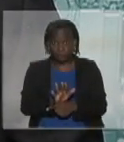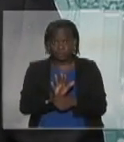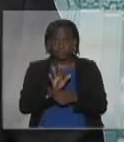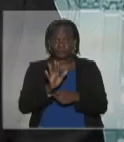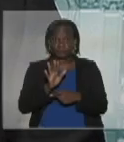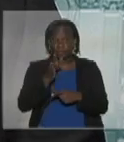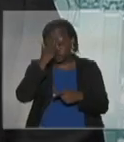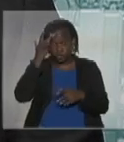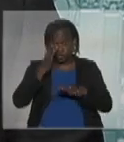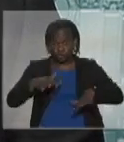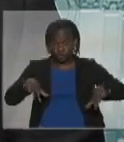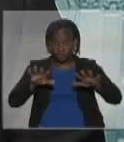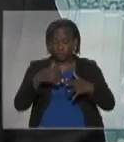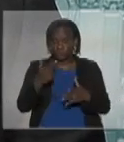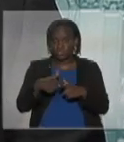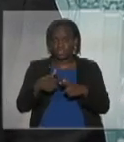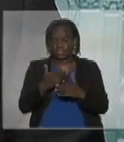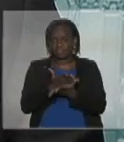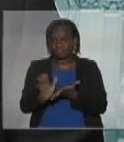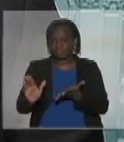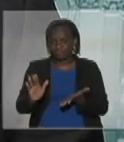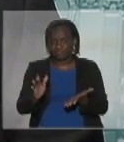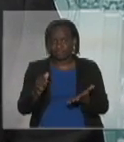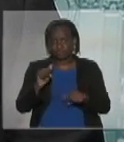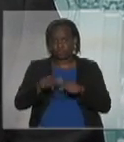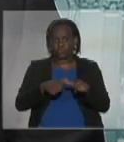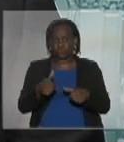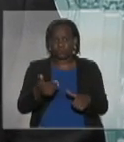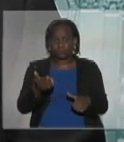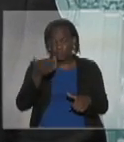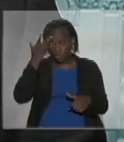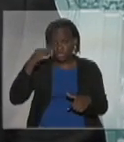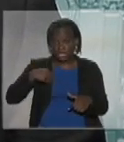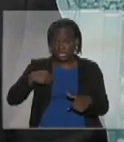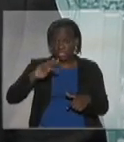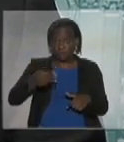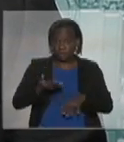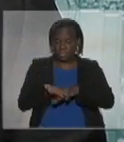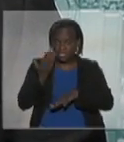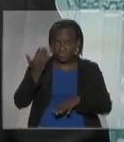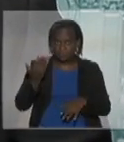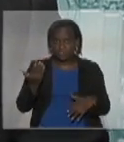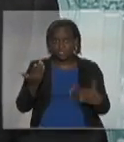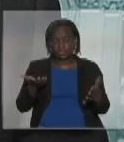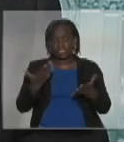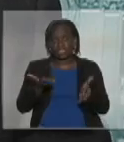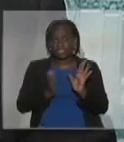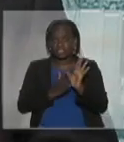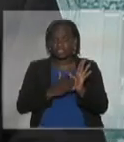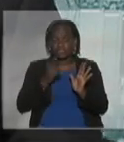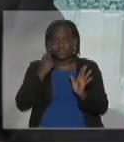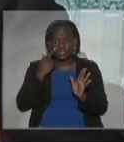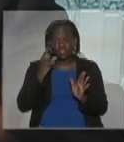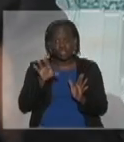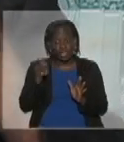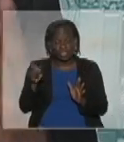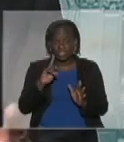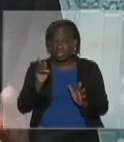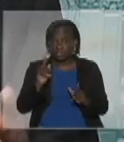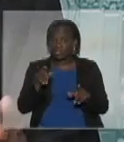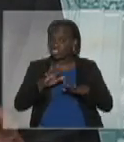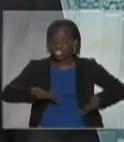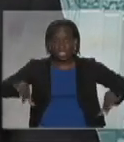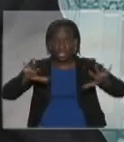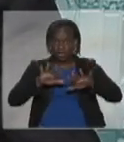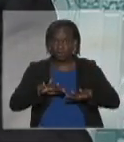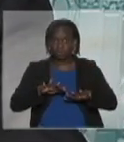beneficiar essas pessoas que foram indiscriminadas com a mudança do passado, que ganha mais de R$ 3.000, a gente está propondo, não apenas para ela, mas propondo de uma